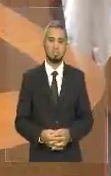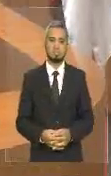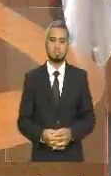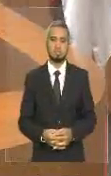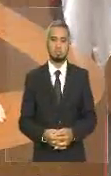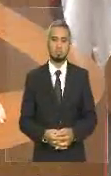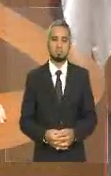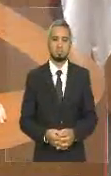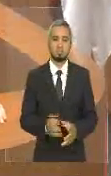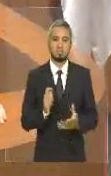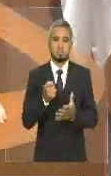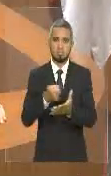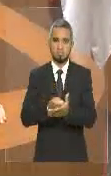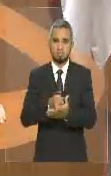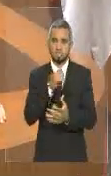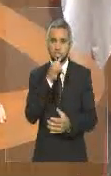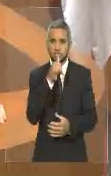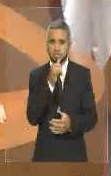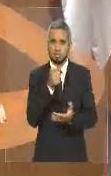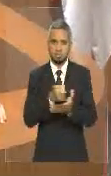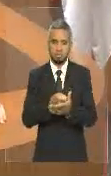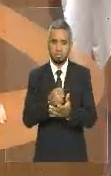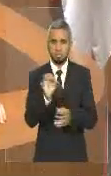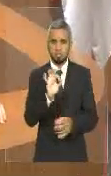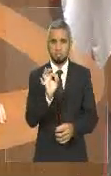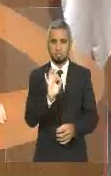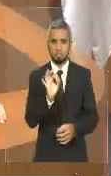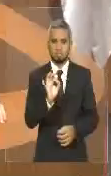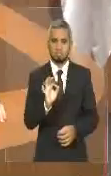Esses não pagam energia elétrica.